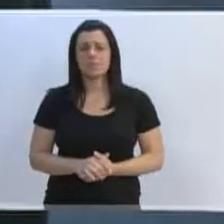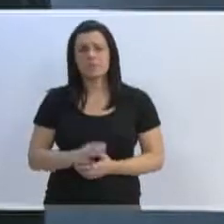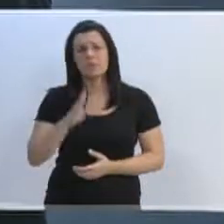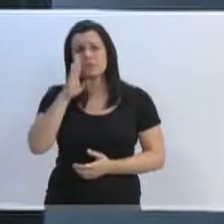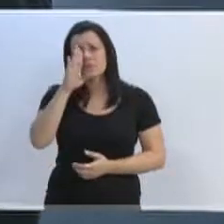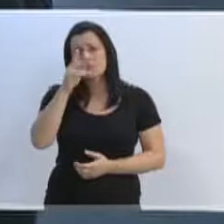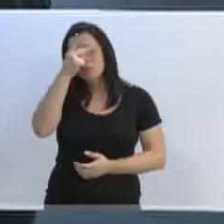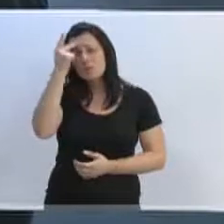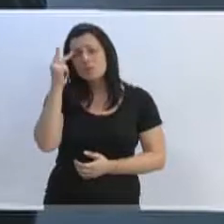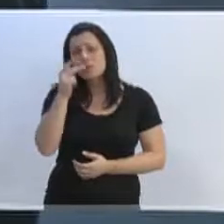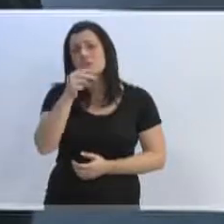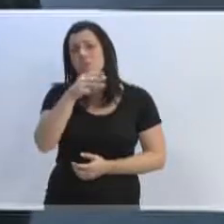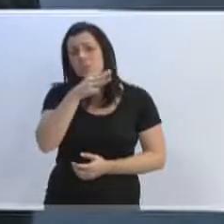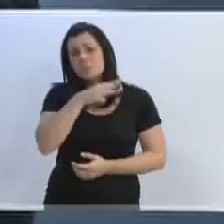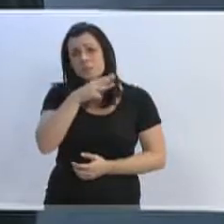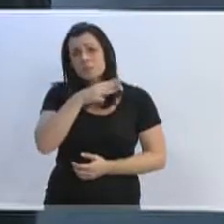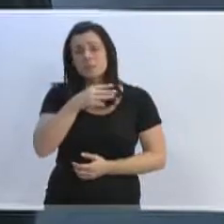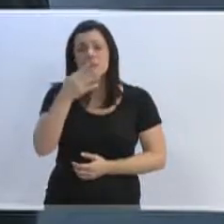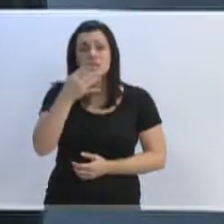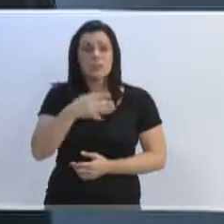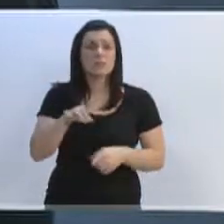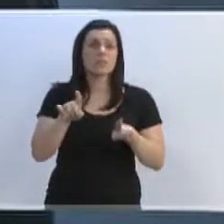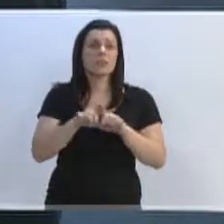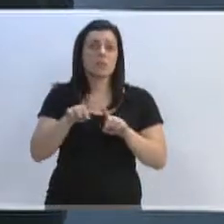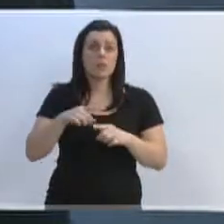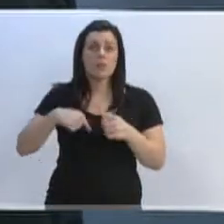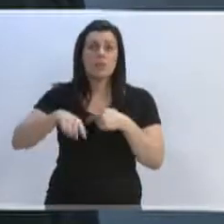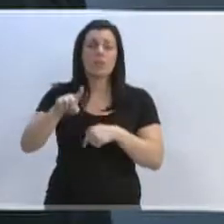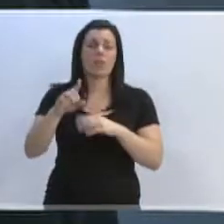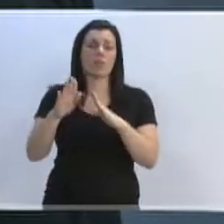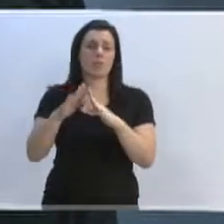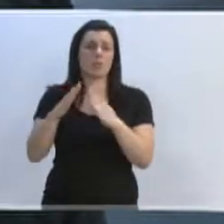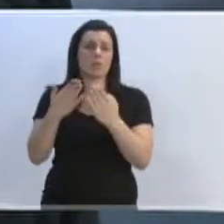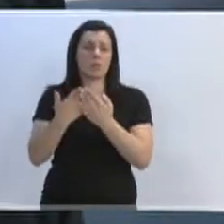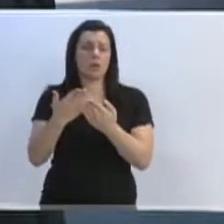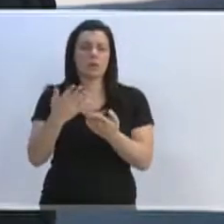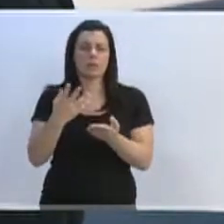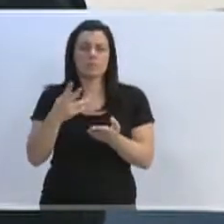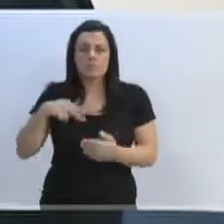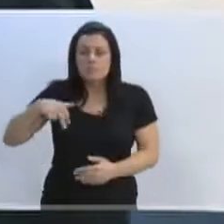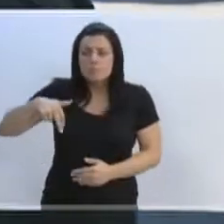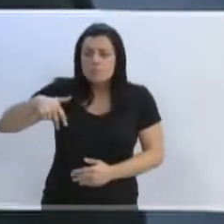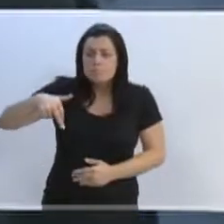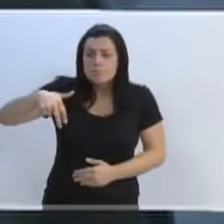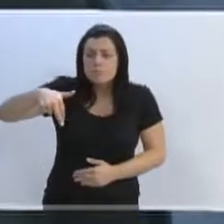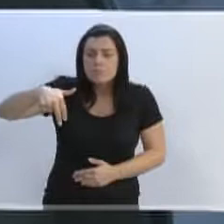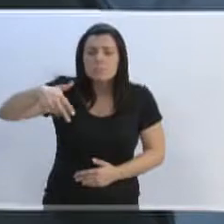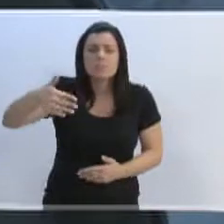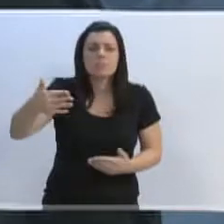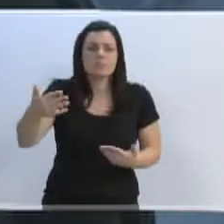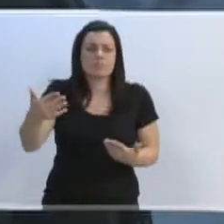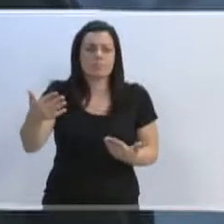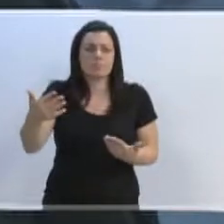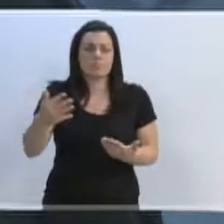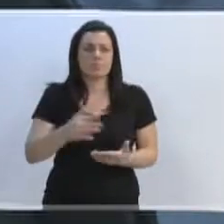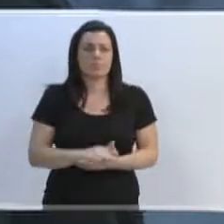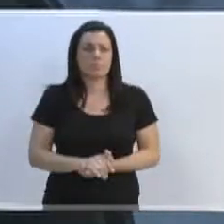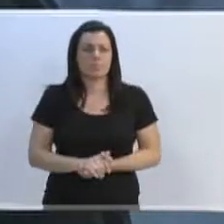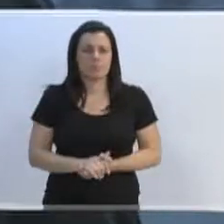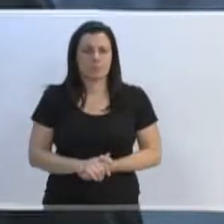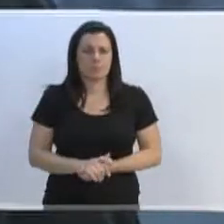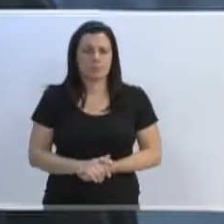né? E a criançada também que vão para as aulas, corta toda a vida por aqui, né? Corta por baixo, não